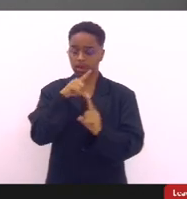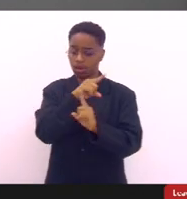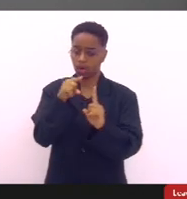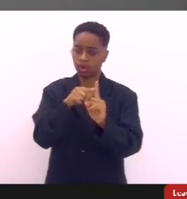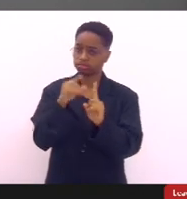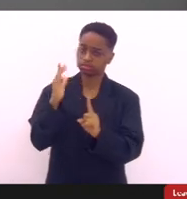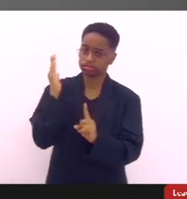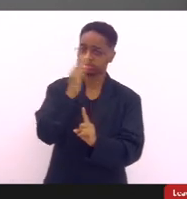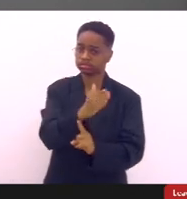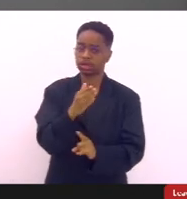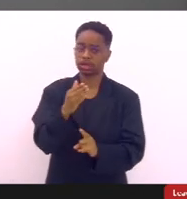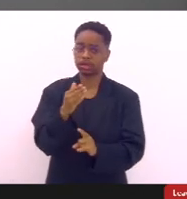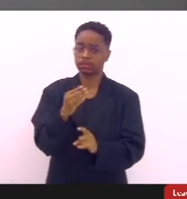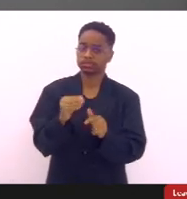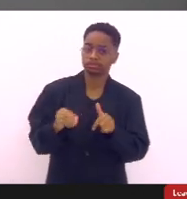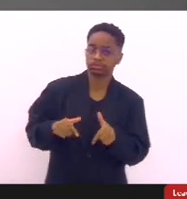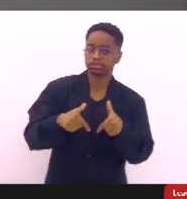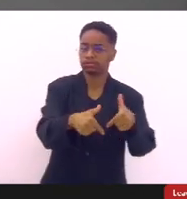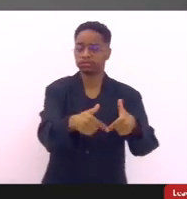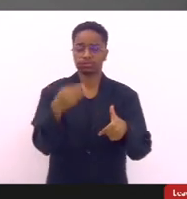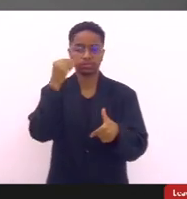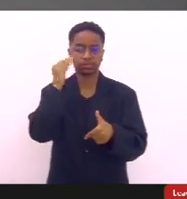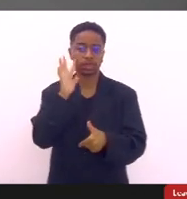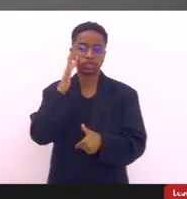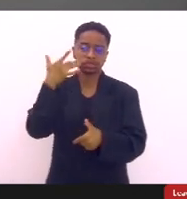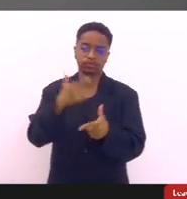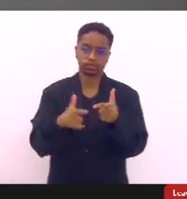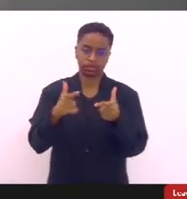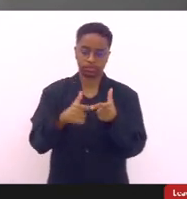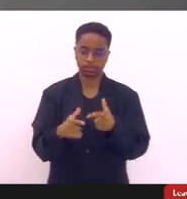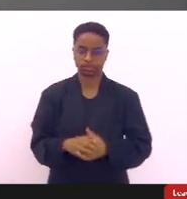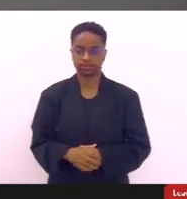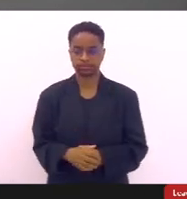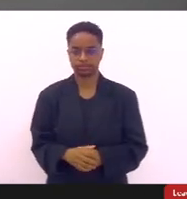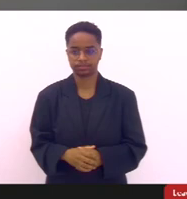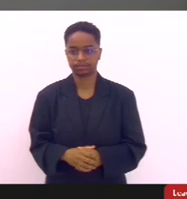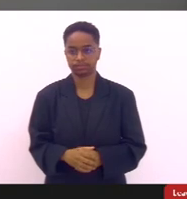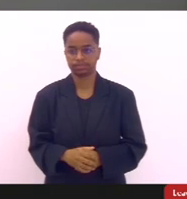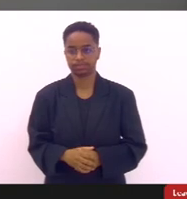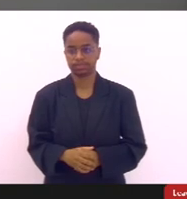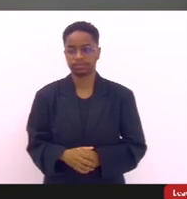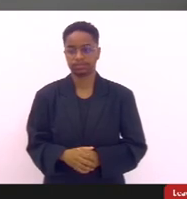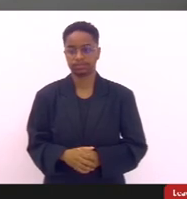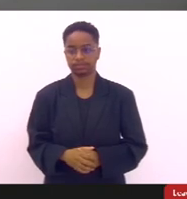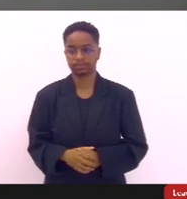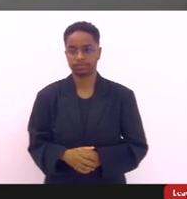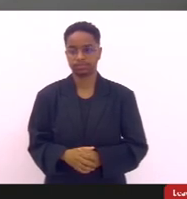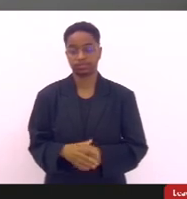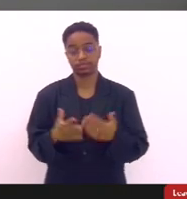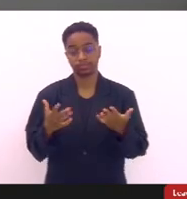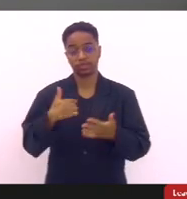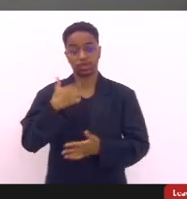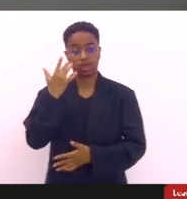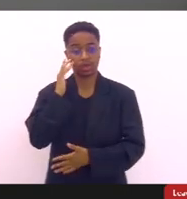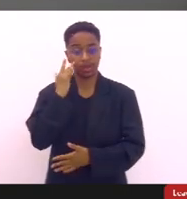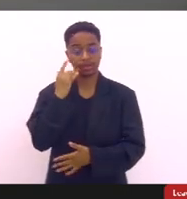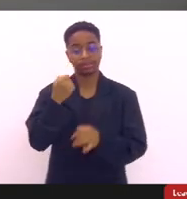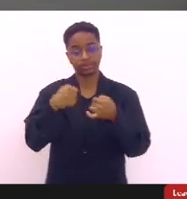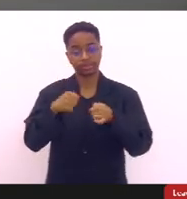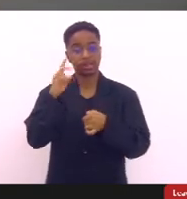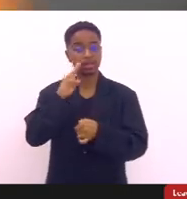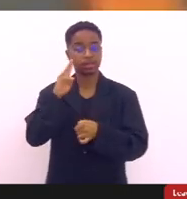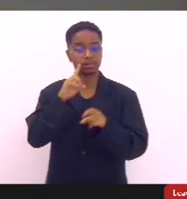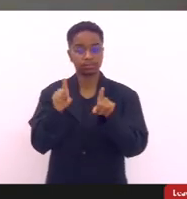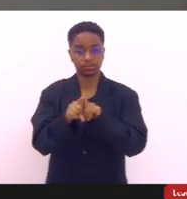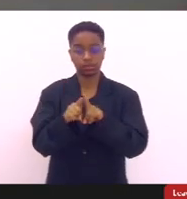objetivamente, atacar o problema objetivamente, né? E eu acho que a gente não pode esquecer que